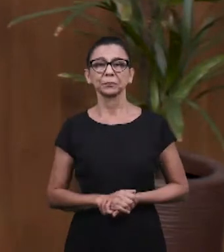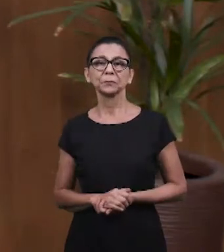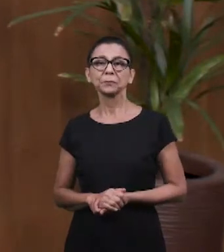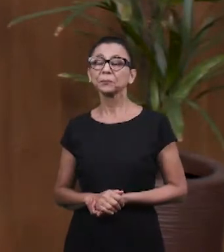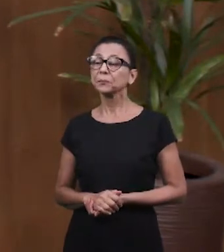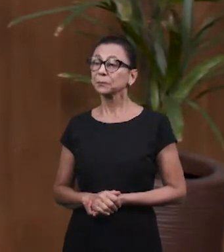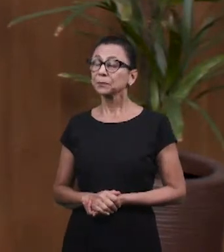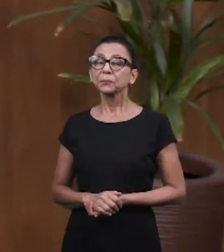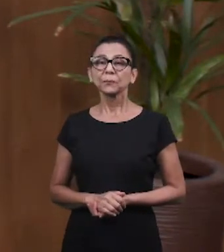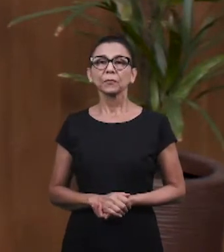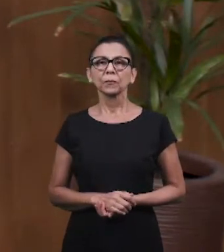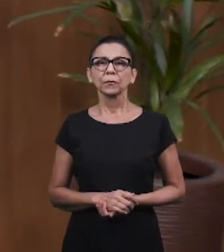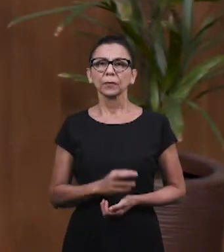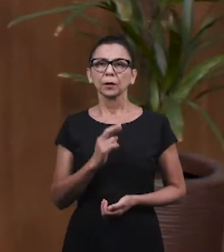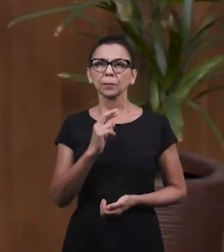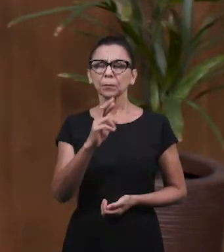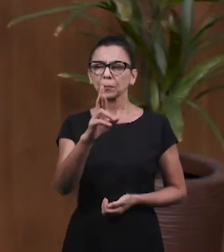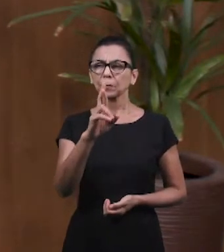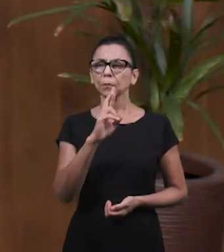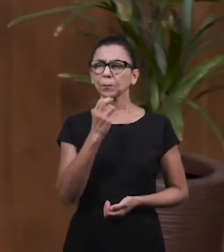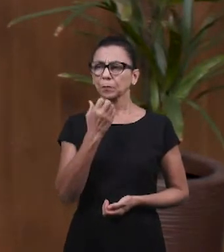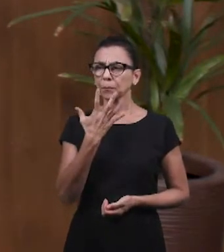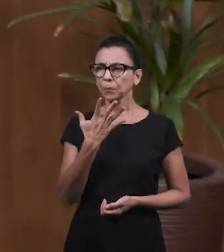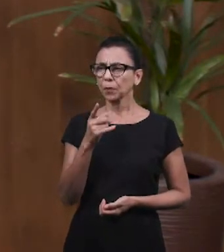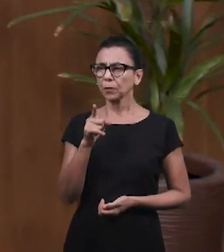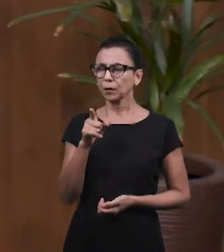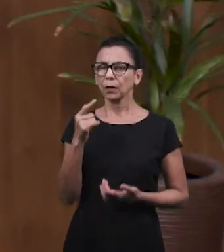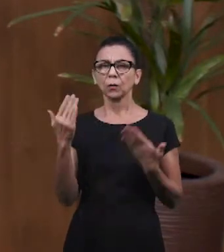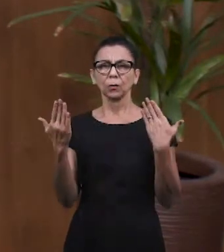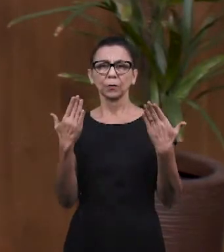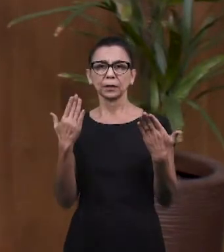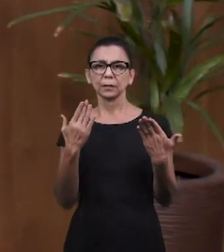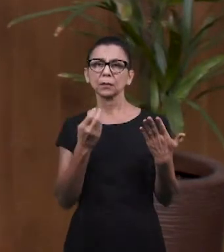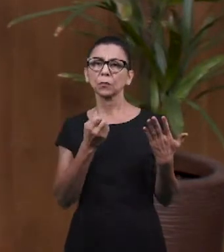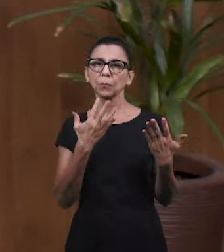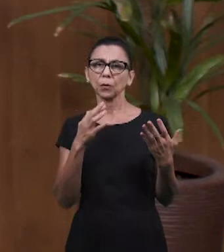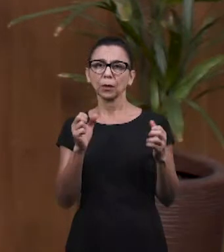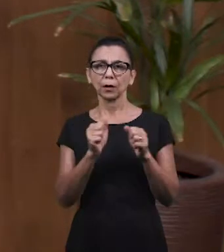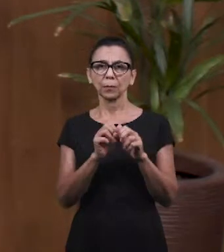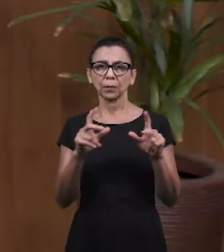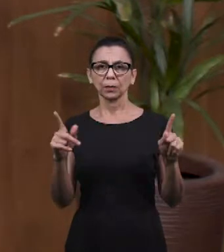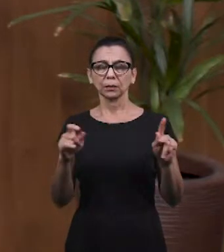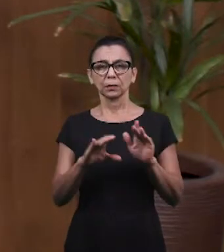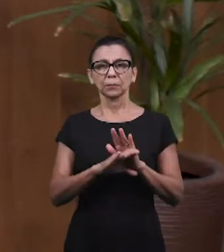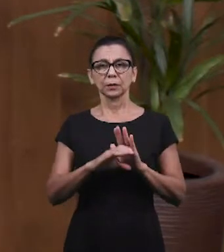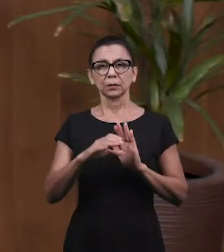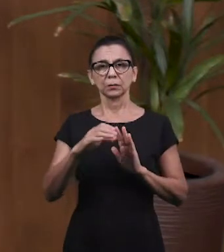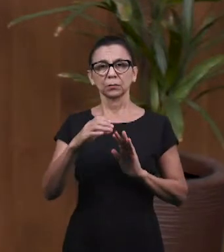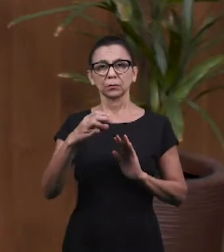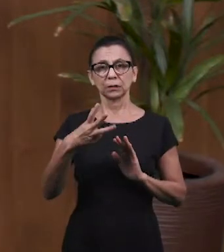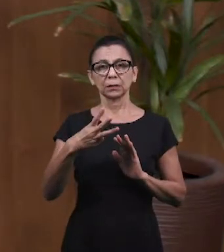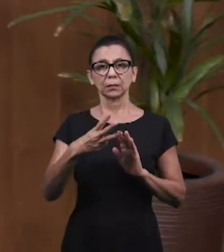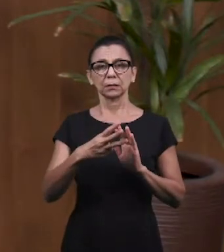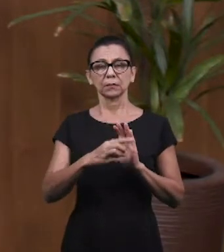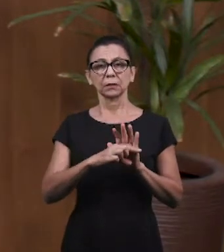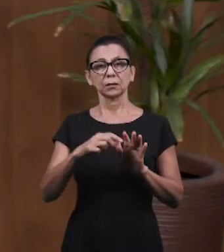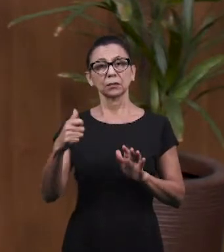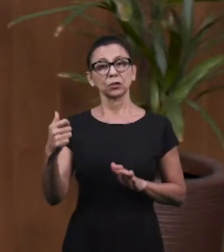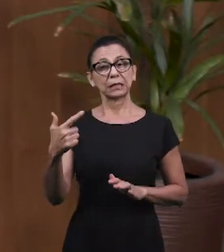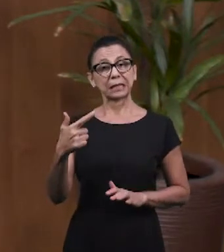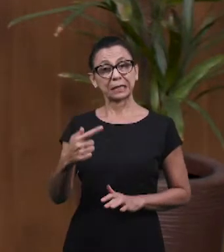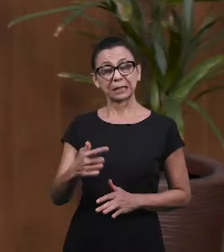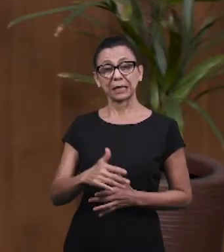principalmente fazendo a comparação com Apocalipse capítulo 3, verso 17. Aquele que trocou